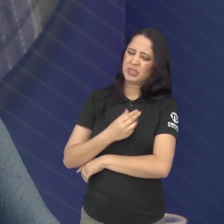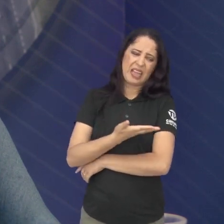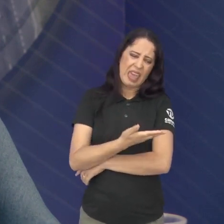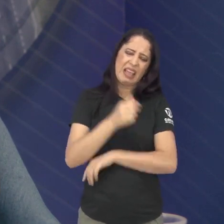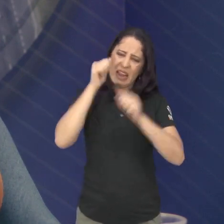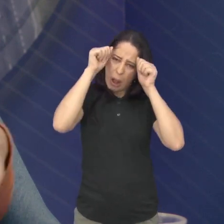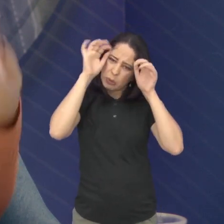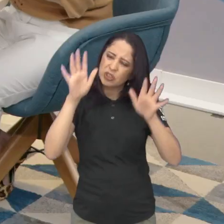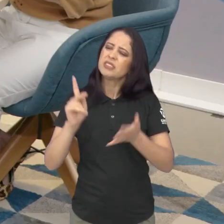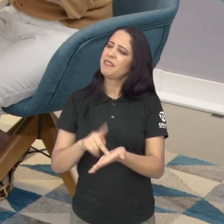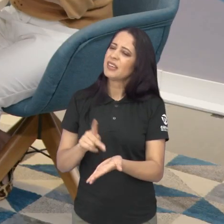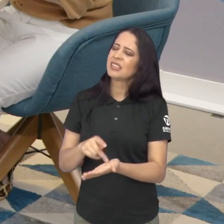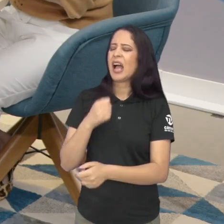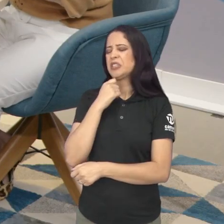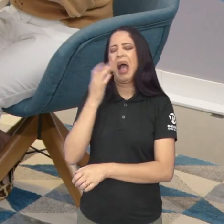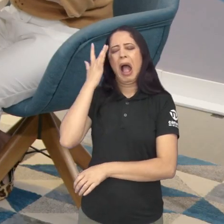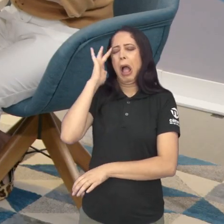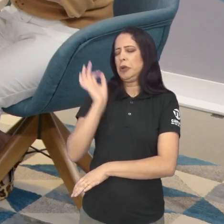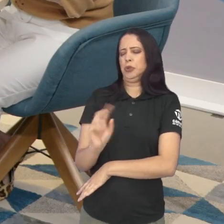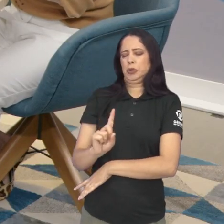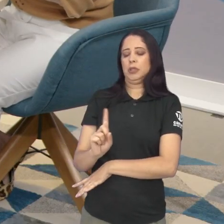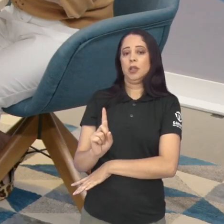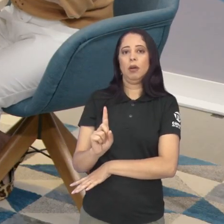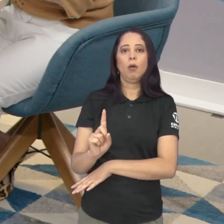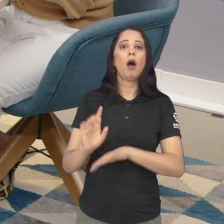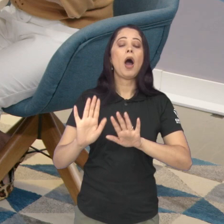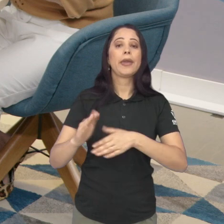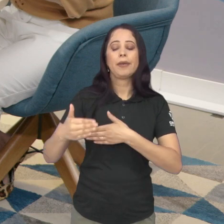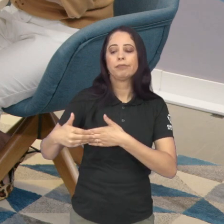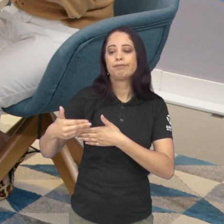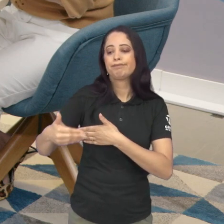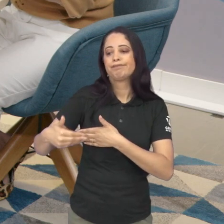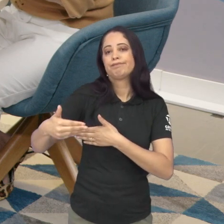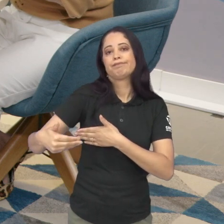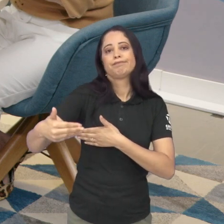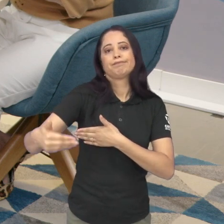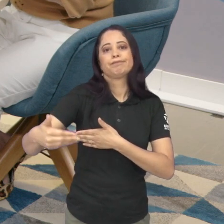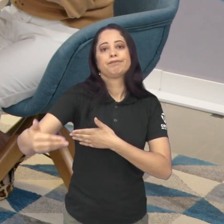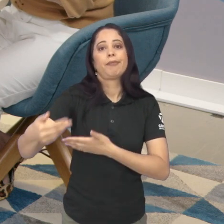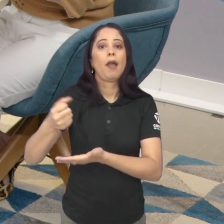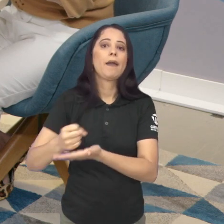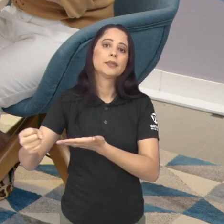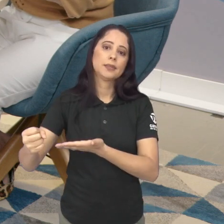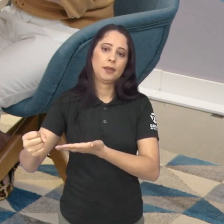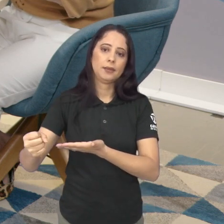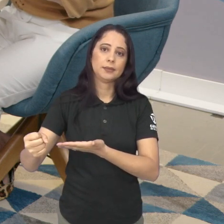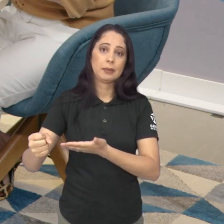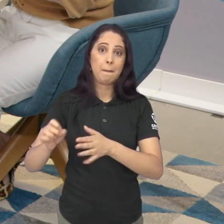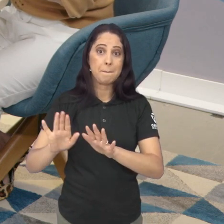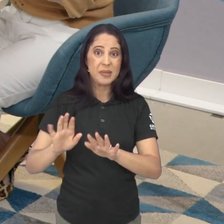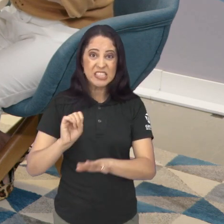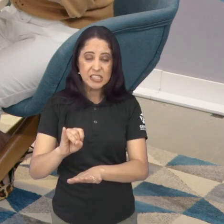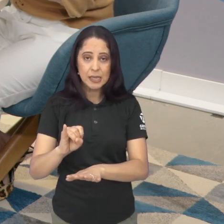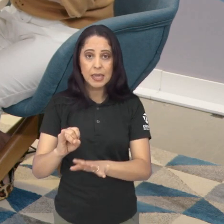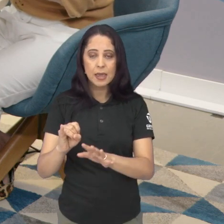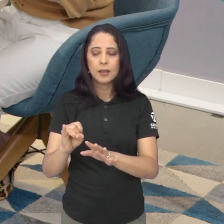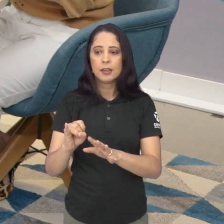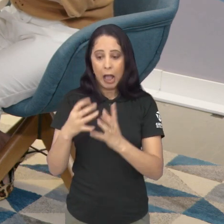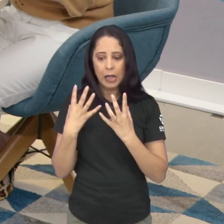gente ligação, não quer ouvir, né? Isso e vai postergando, mas faz toda a diferença, né? Descoberta,